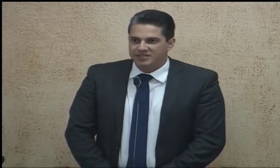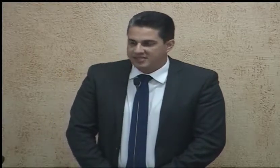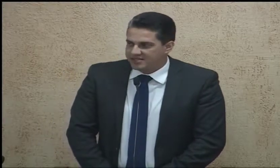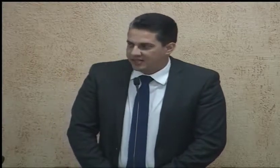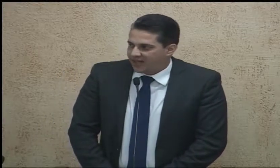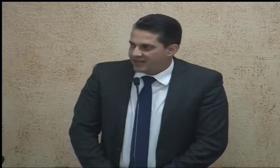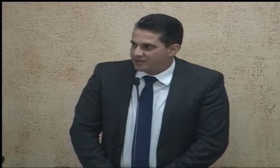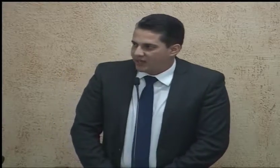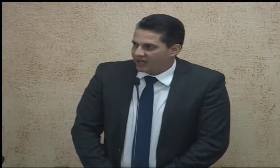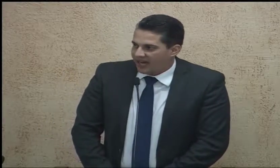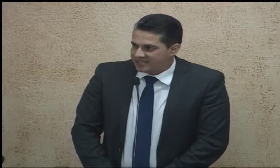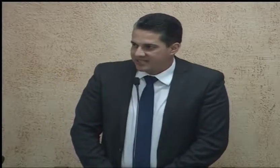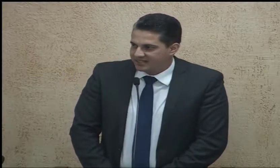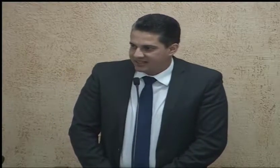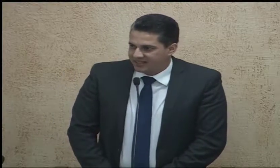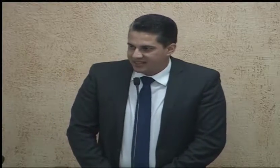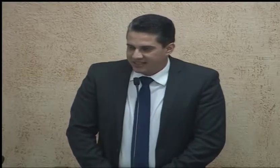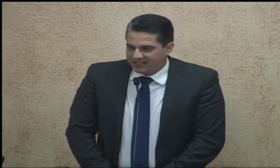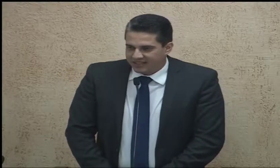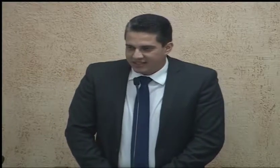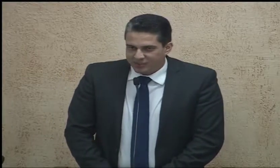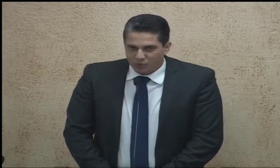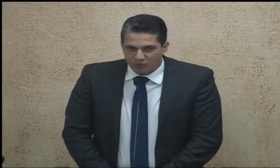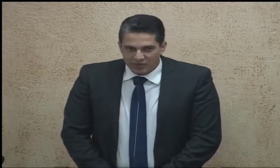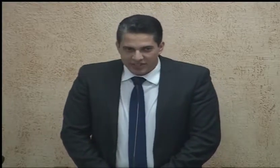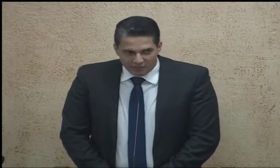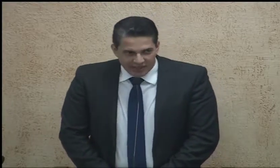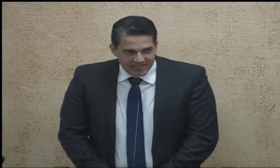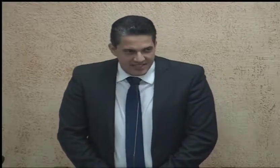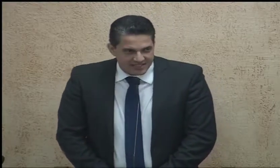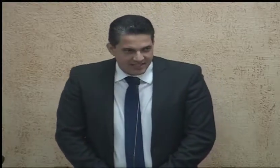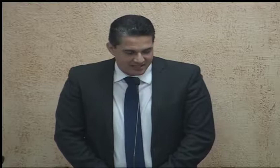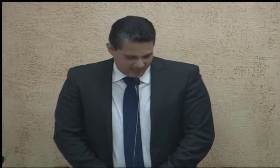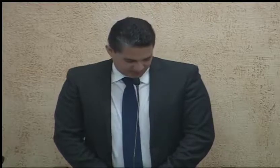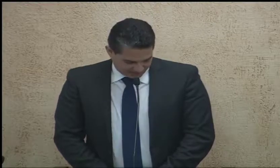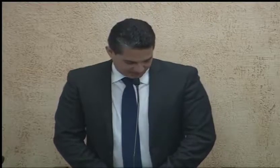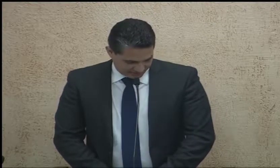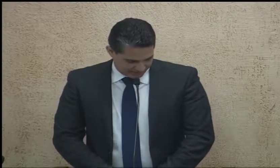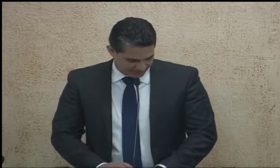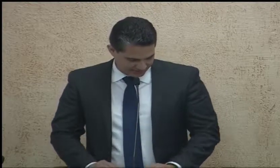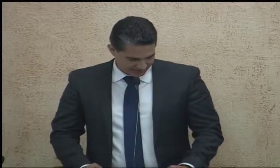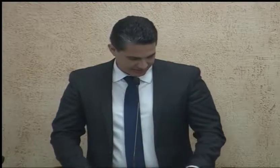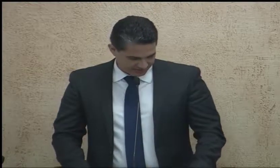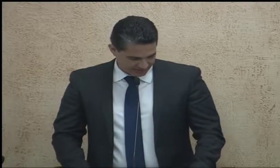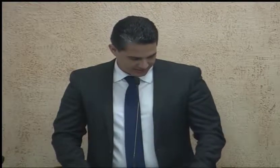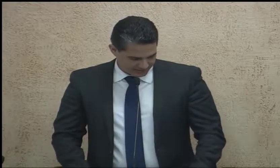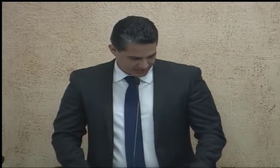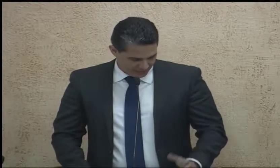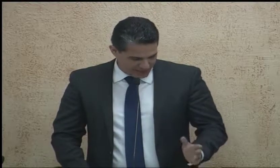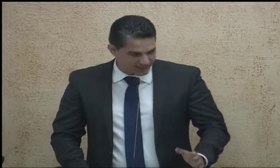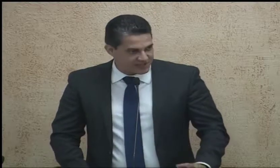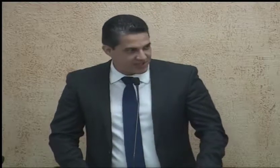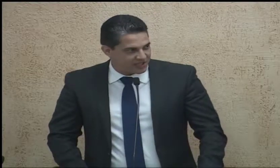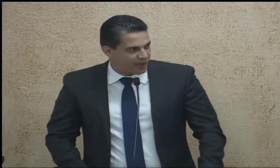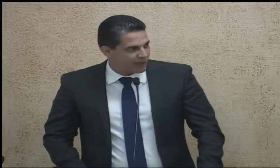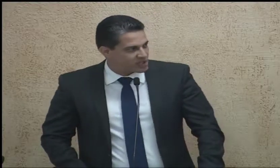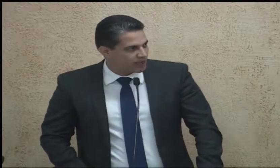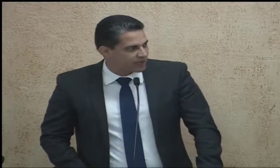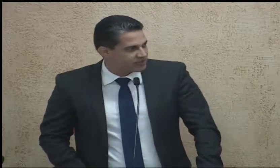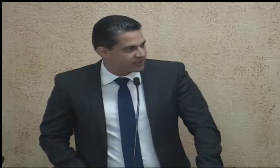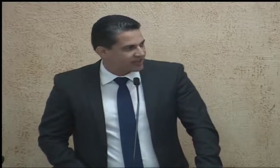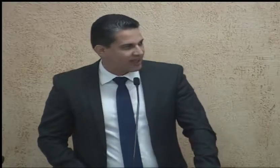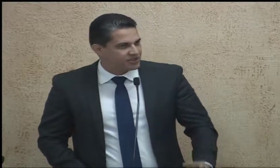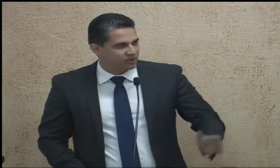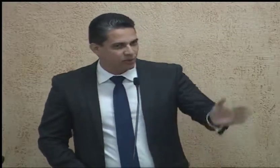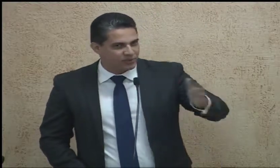semana quinzenais na minha casa, que eu poderia, parece ser bastante singela, mas é uma